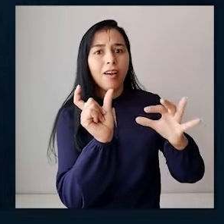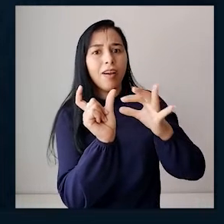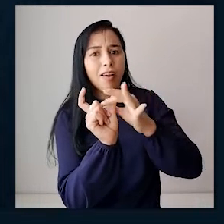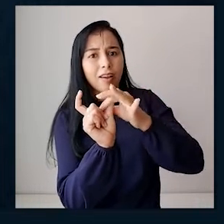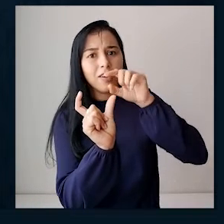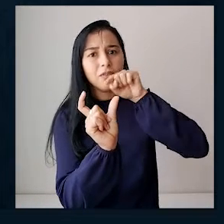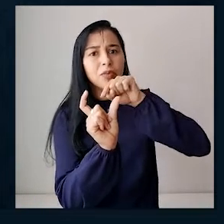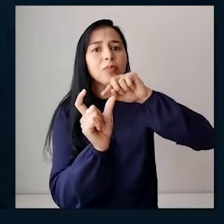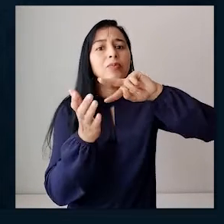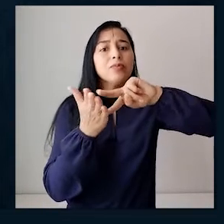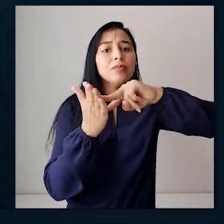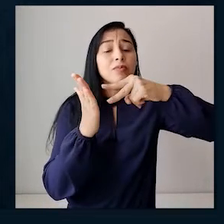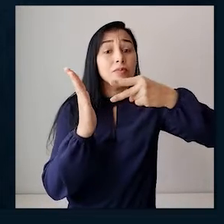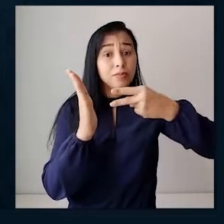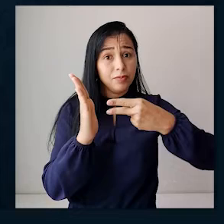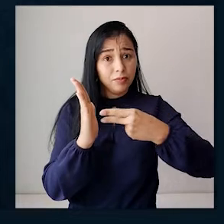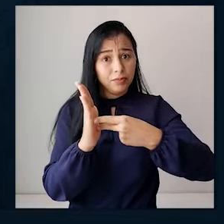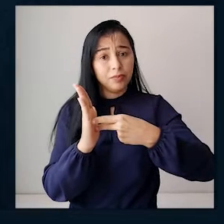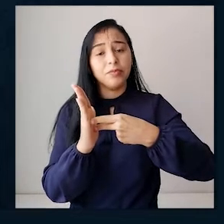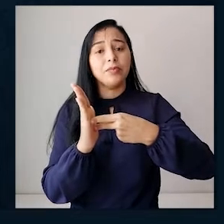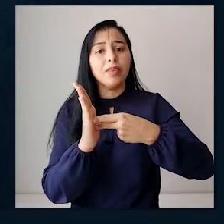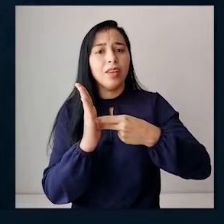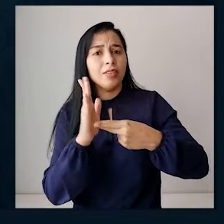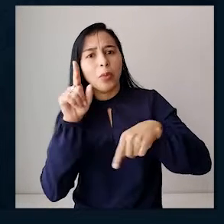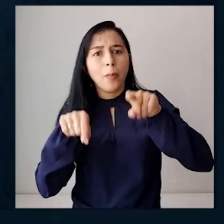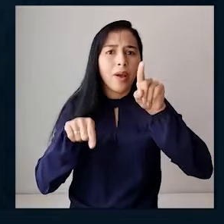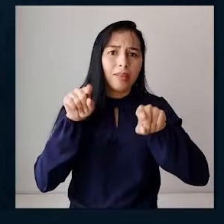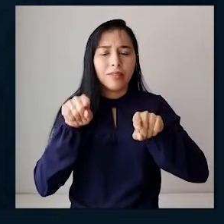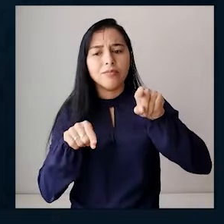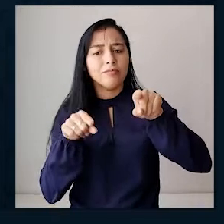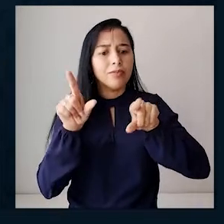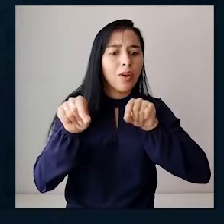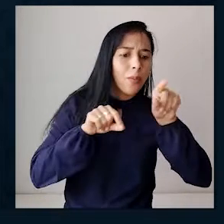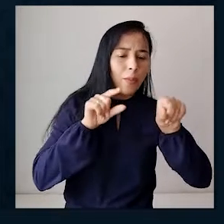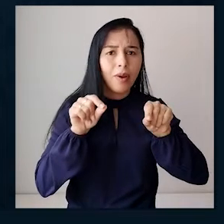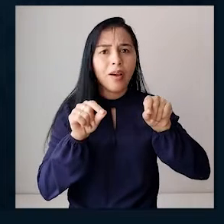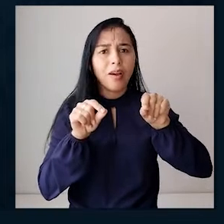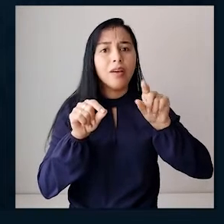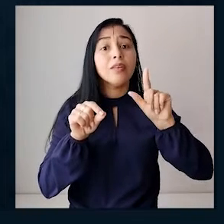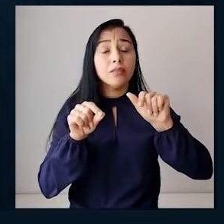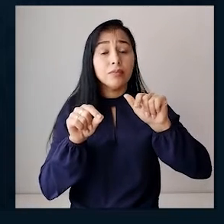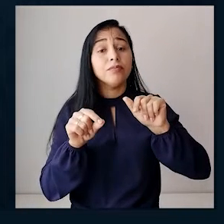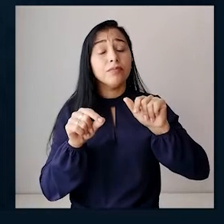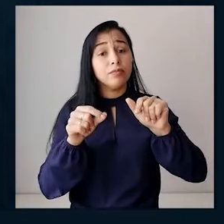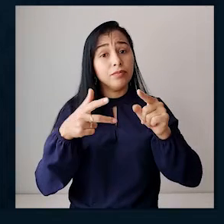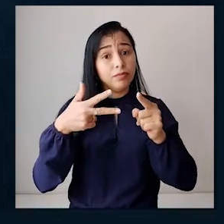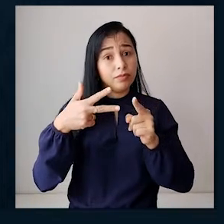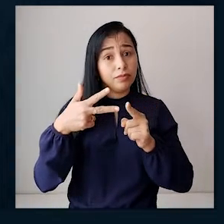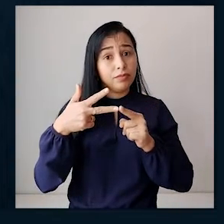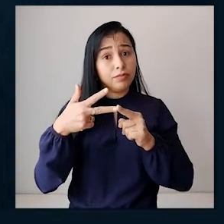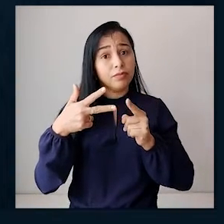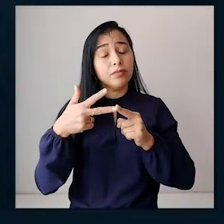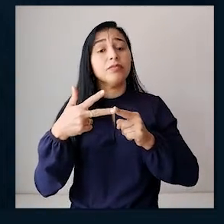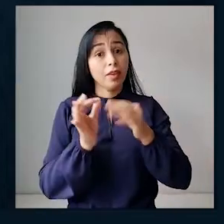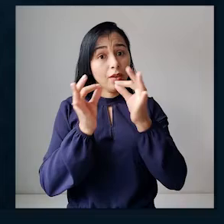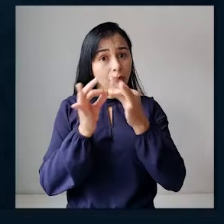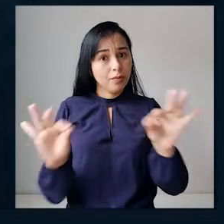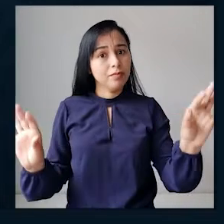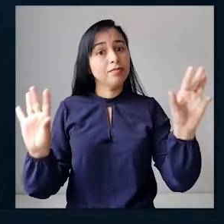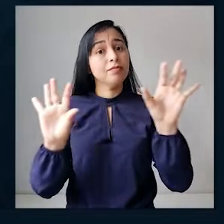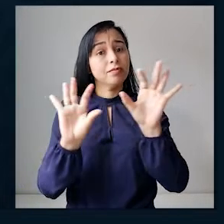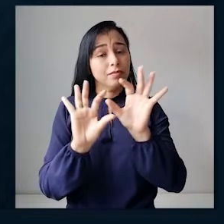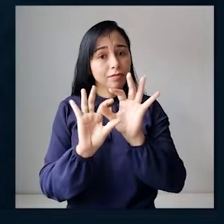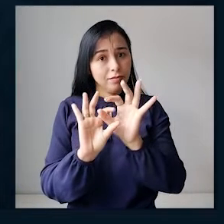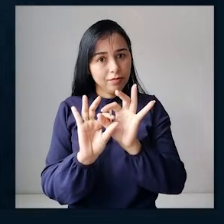de conectivos que estabelecem uma ideia de alternância ou exclusão, você vai classificar a oração